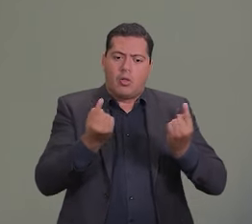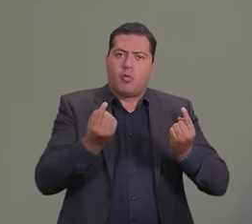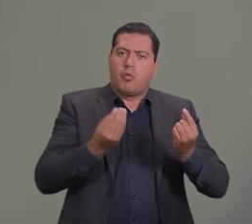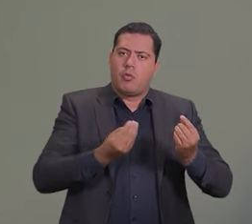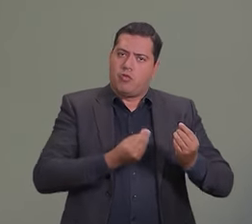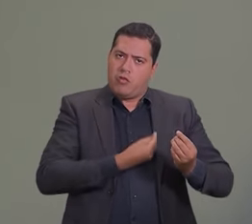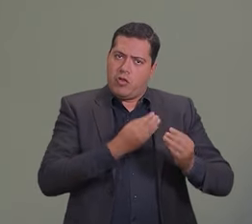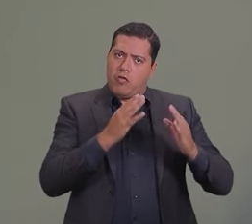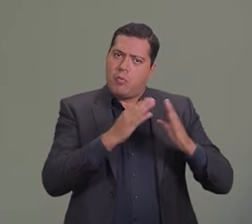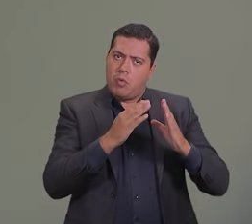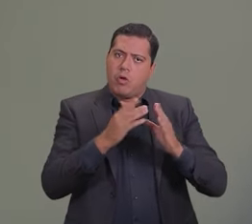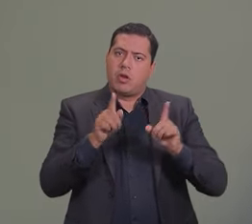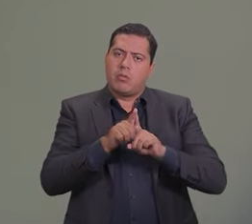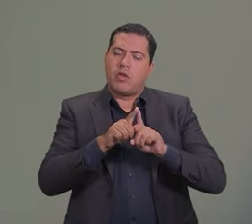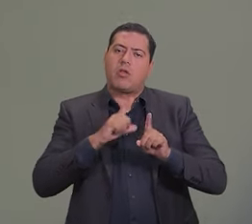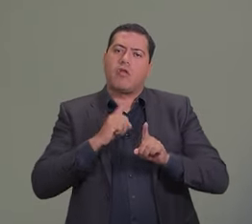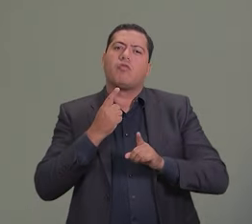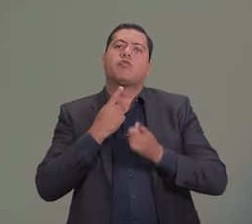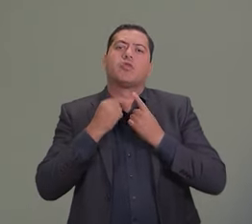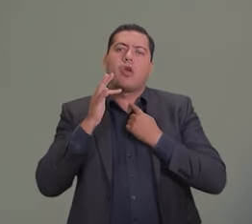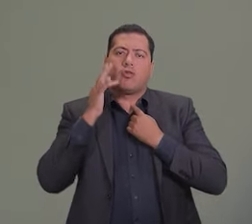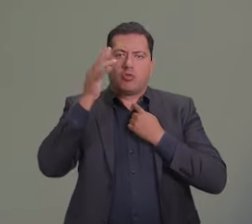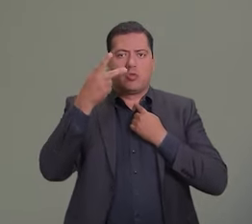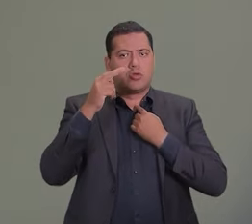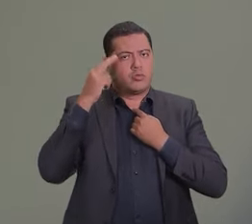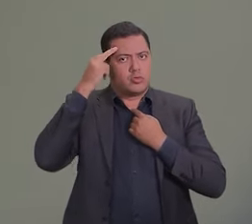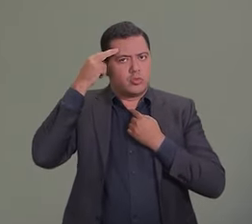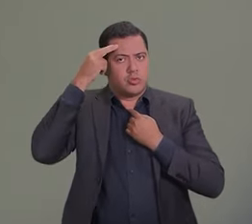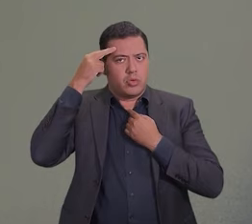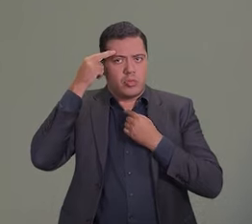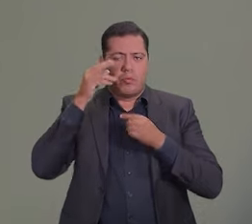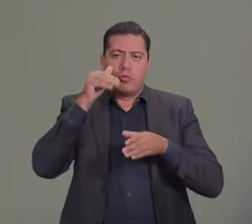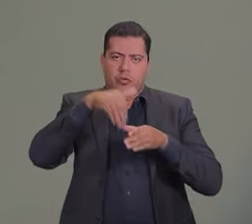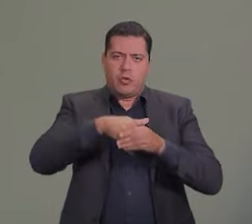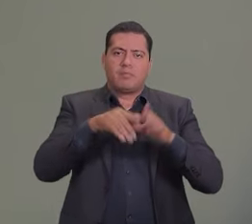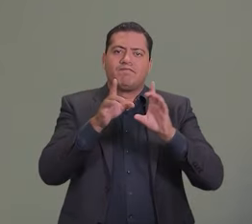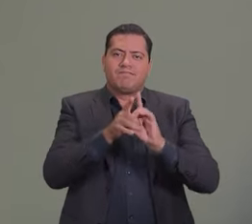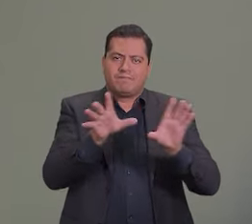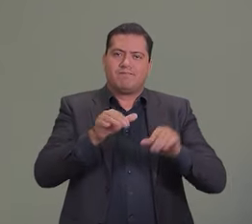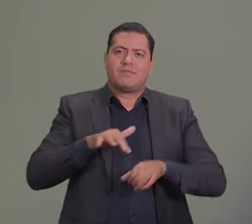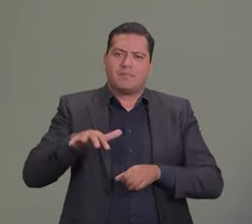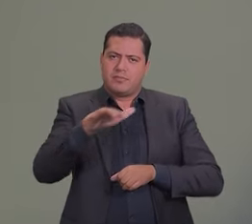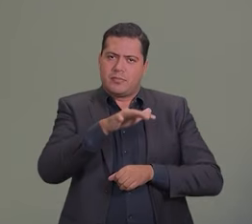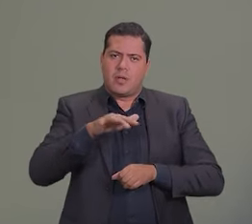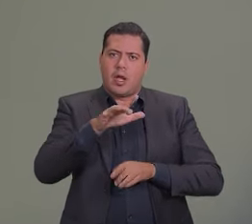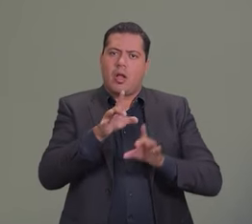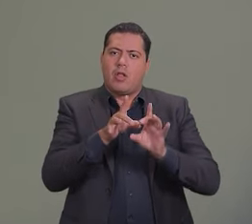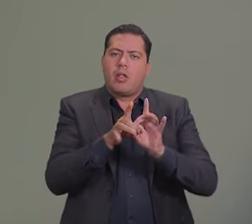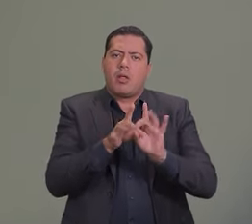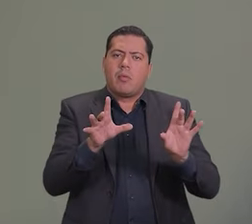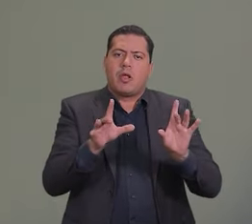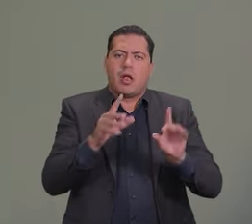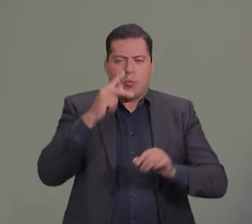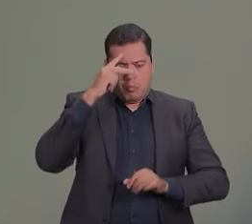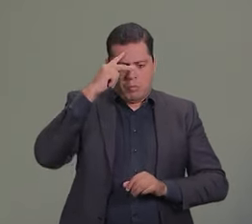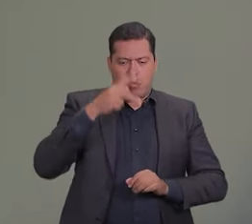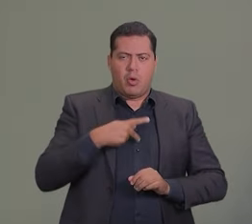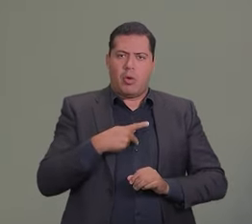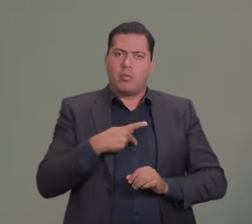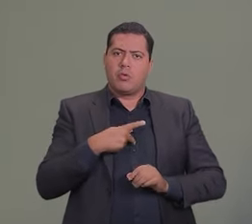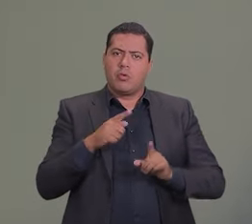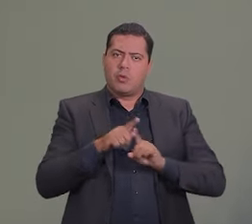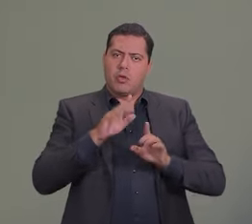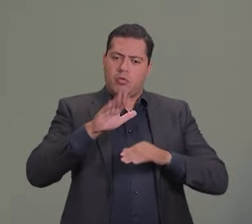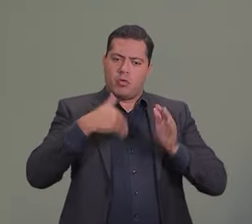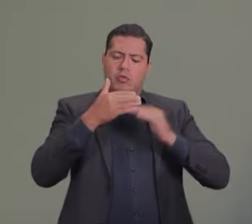sonhos. Voto democrático é espaço de liberdade individual para a construção social. Nem sempre